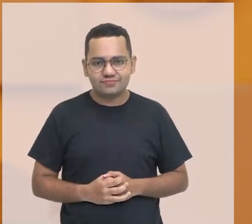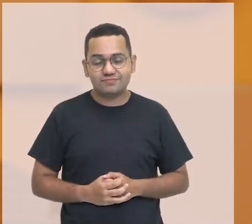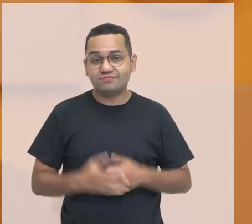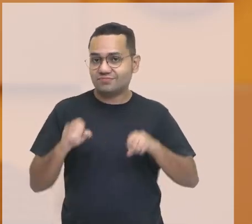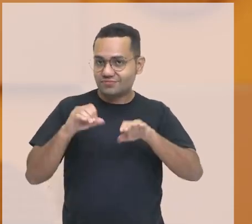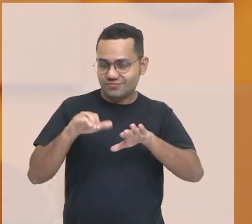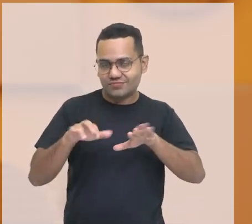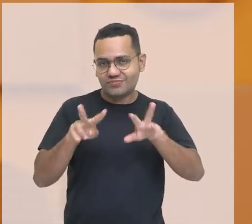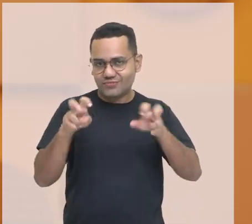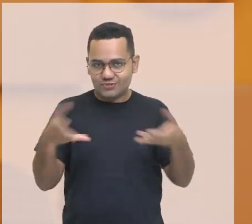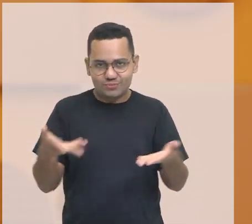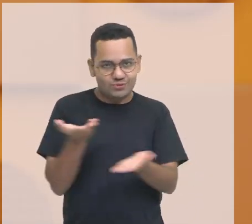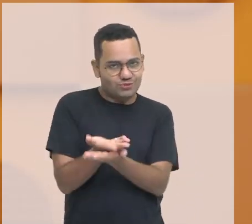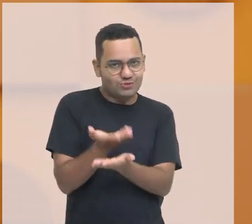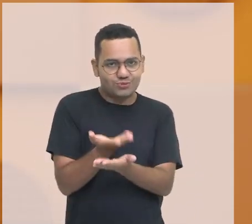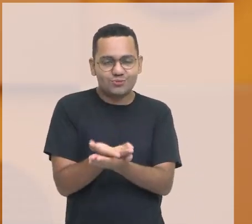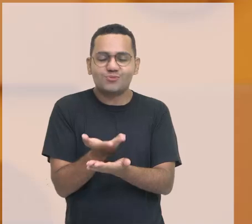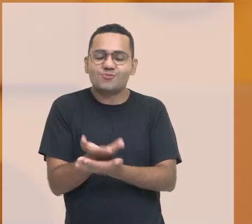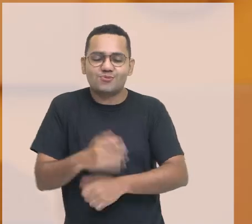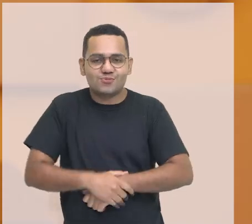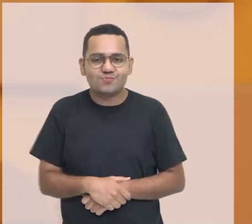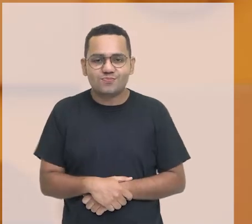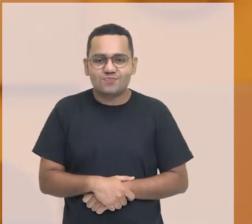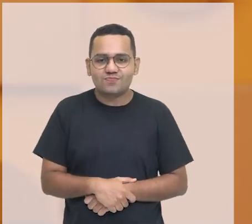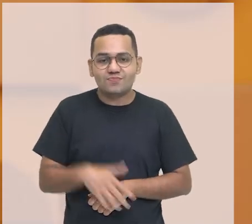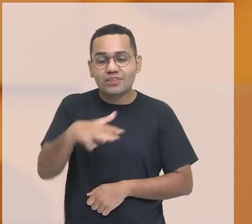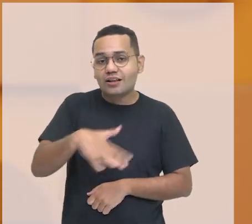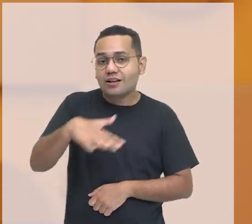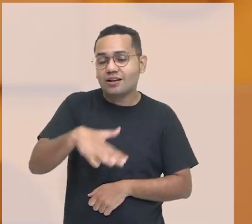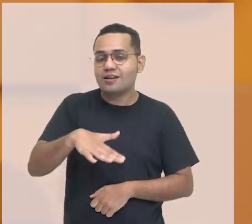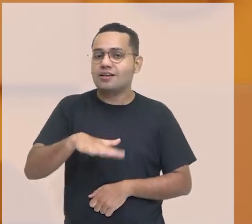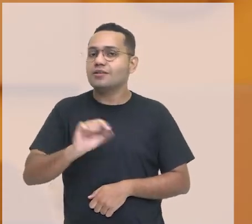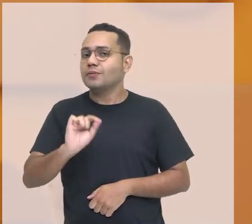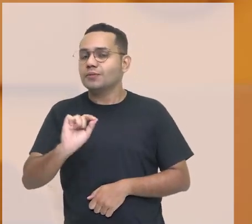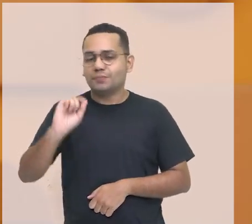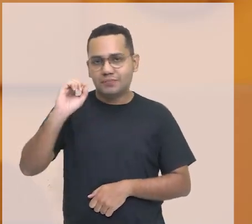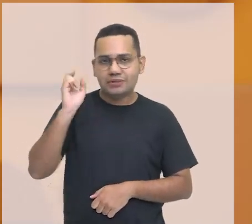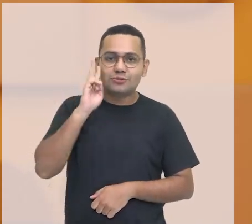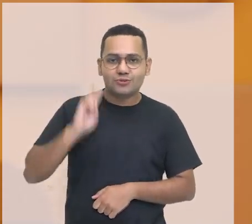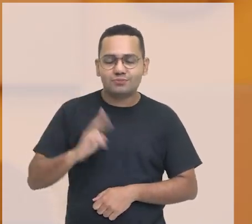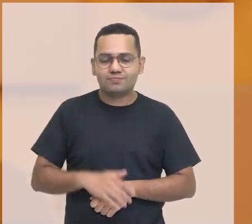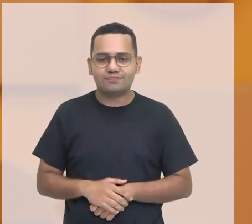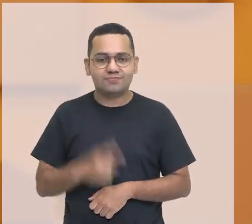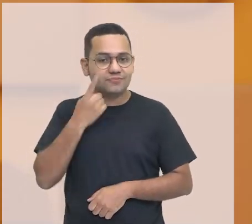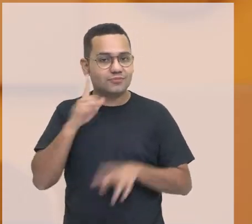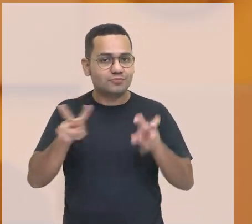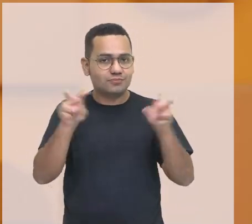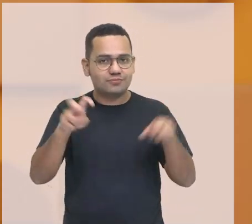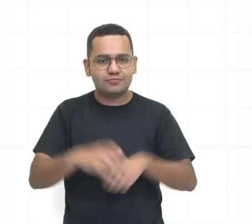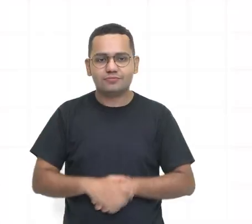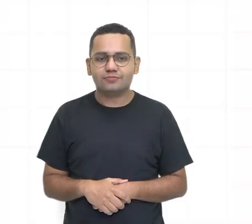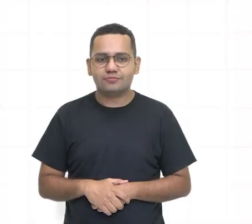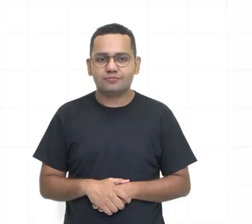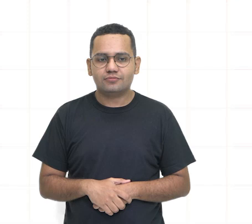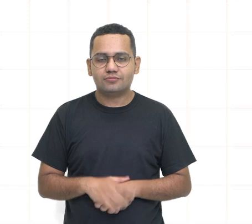o seu anfitrião nessa nossa viagem magnífica pelo conhecimento da História. Então vamos lá ao tema de nossa